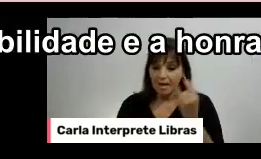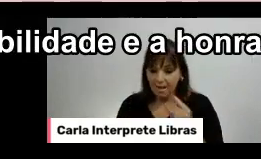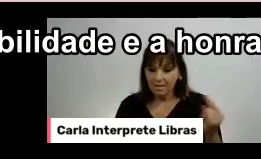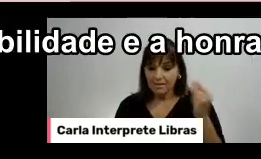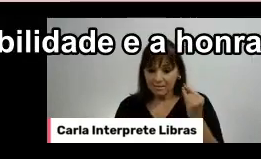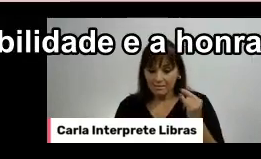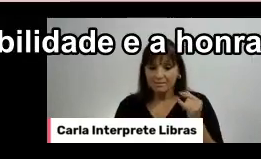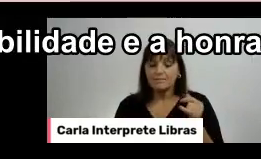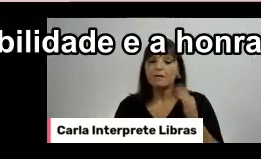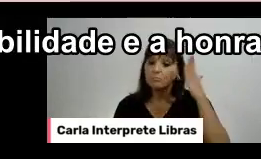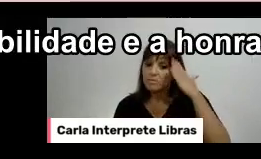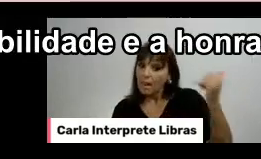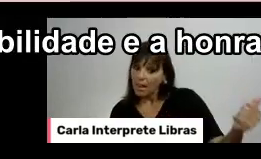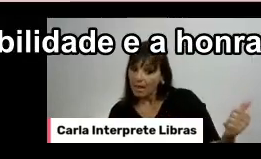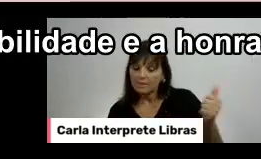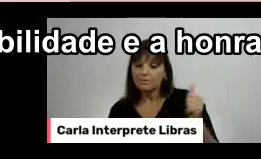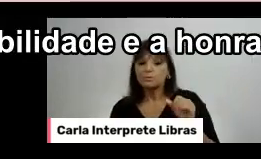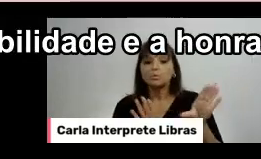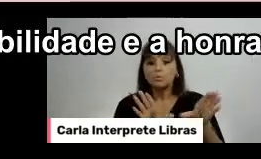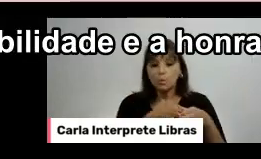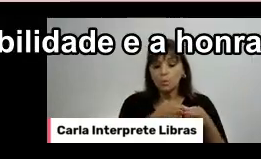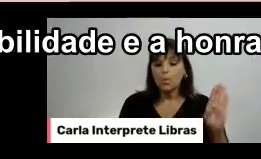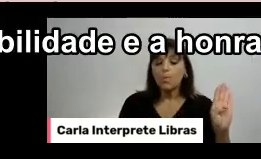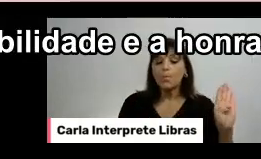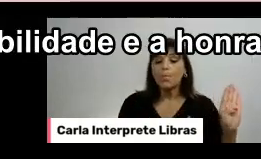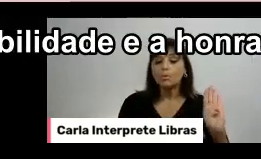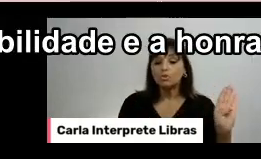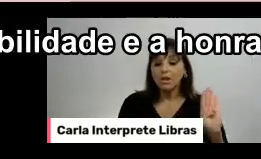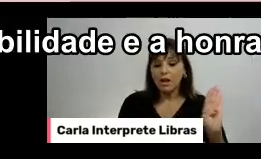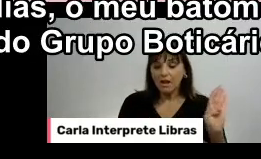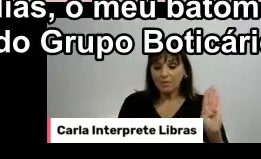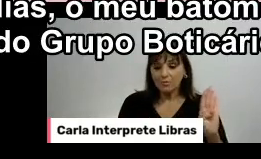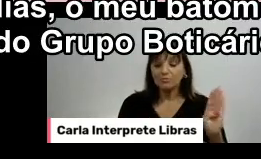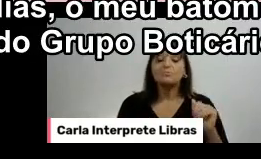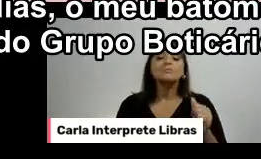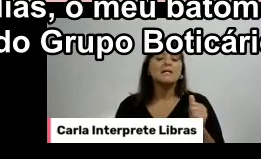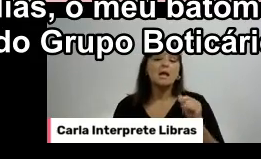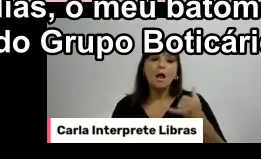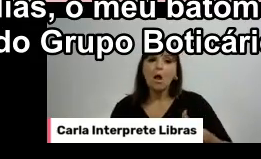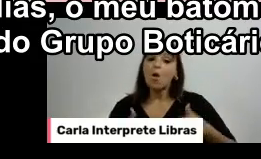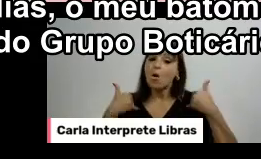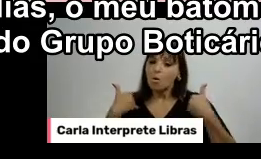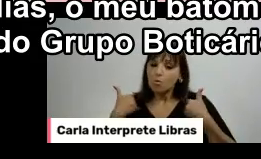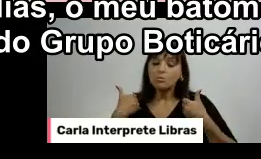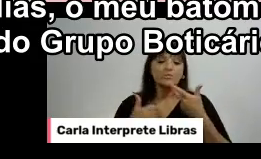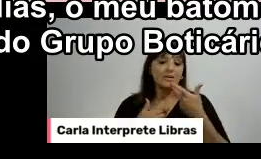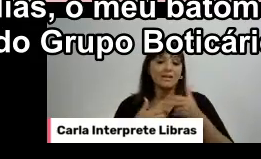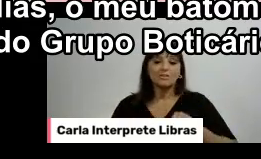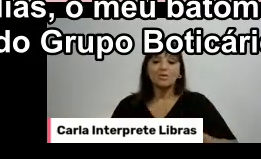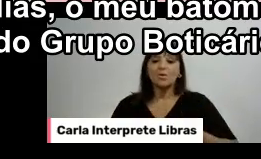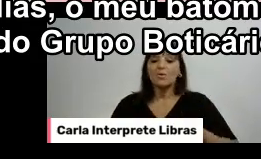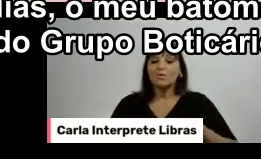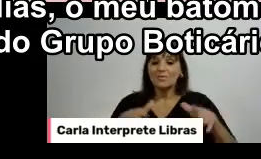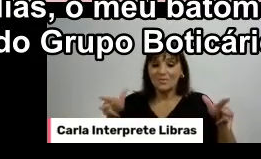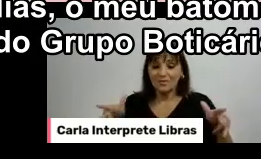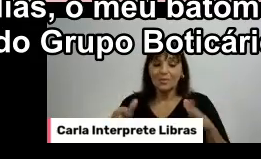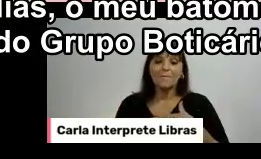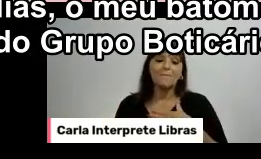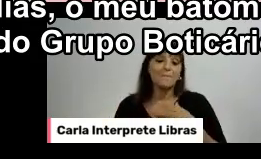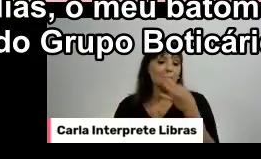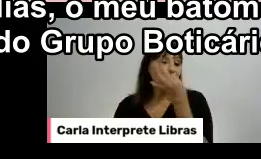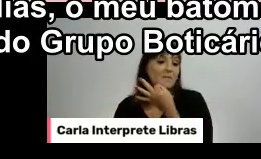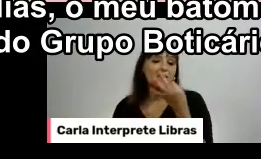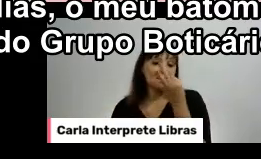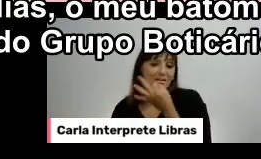eu tenho a possibilidade e a honra de falar sobre diversidade. Aliás, o meu batom é da Eudora, tá? Faz parte do Grupo Boticário